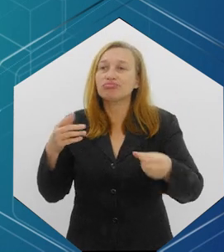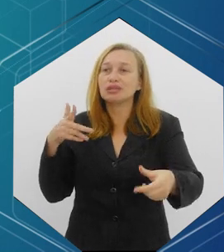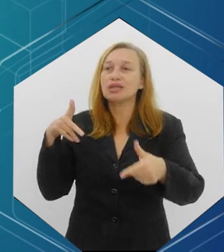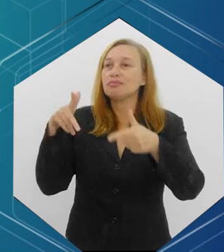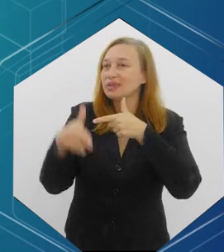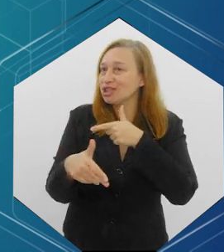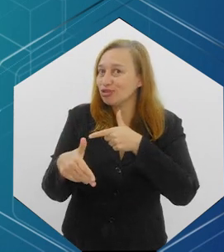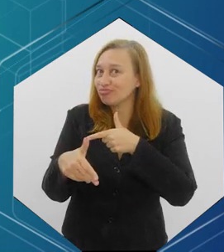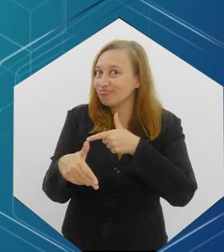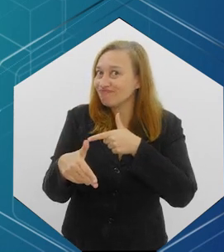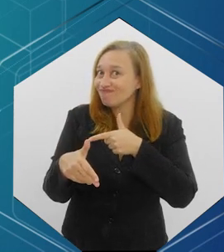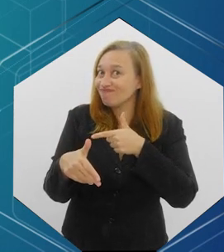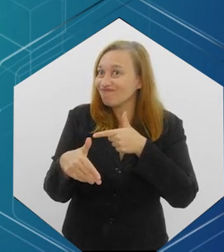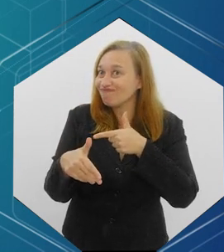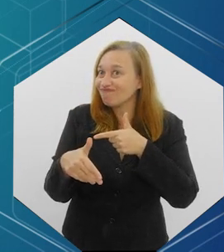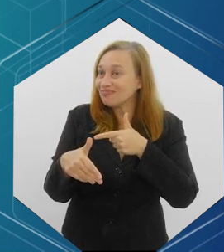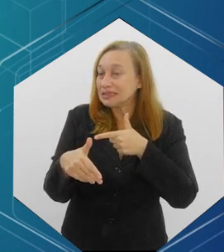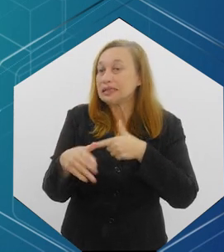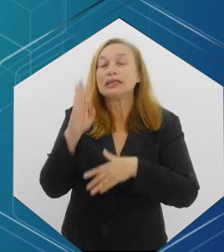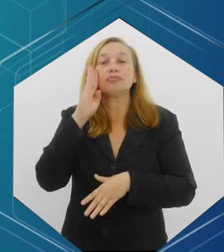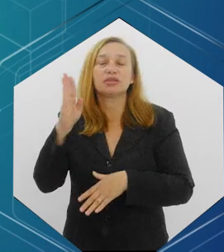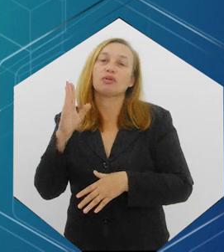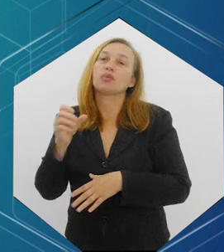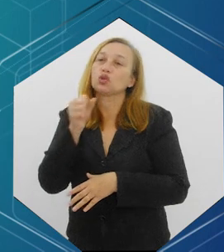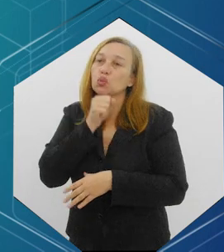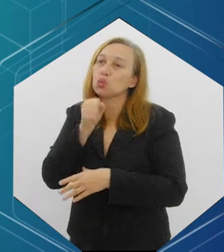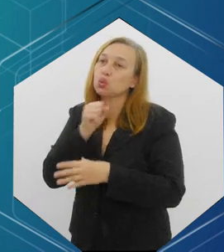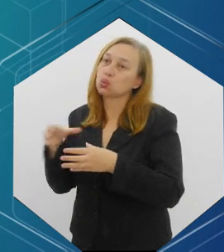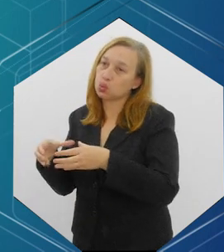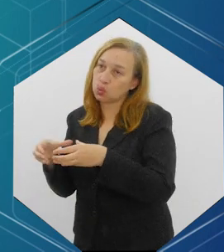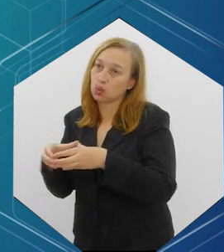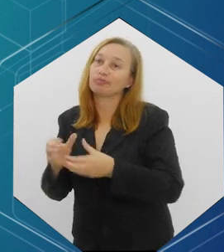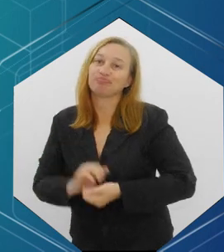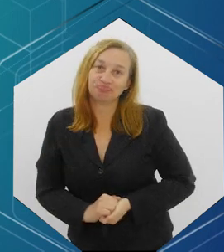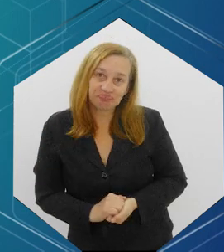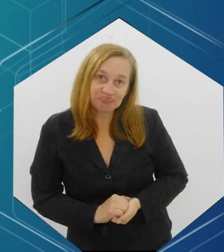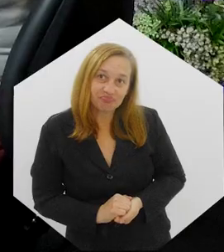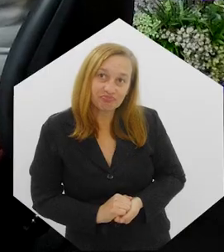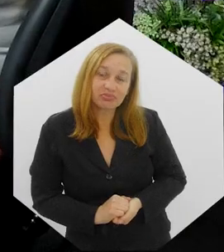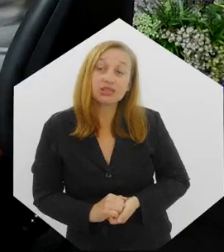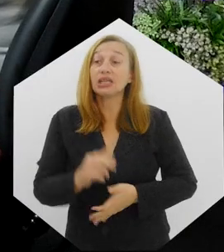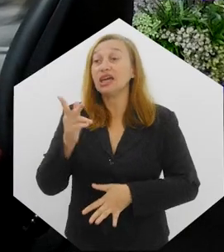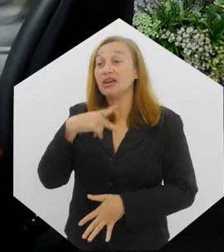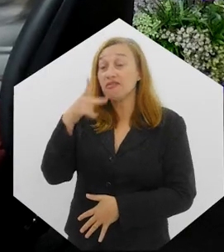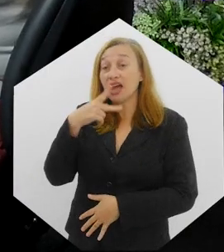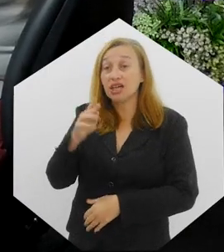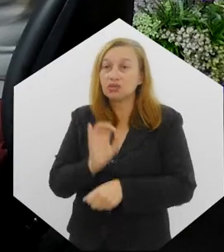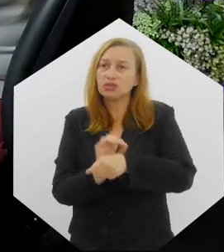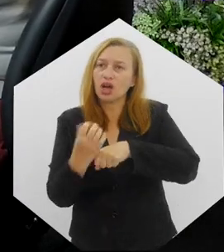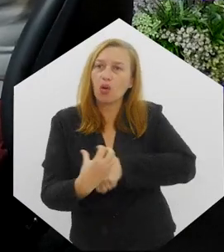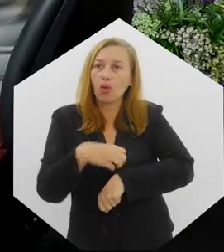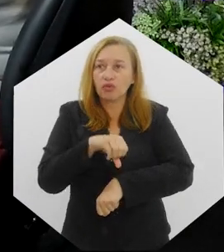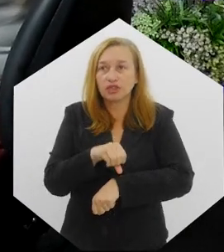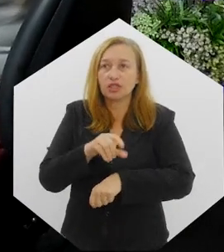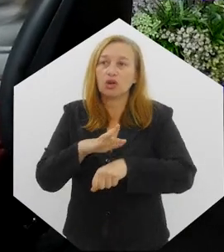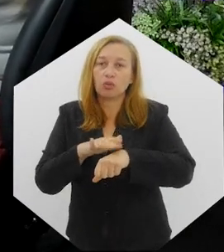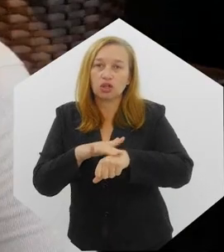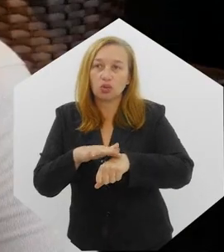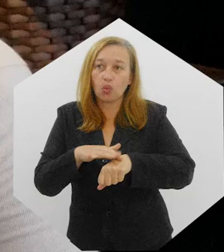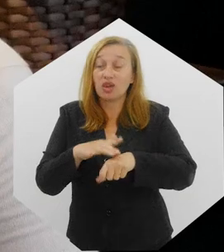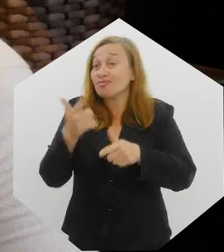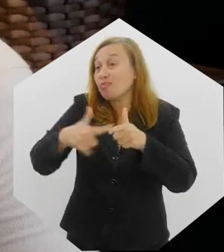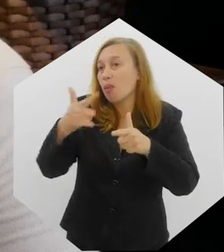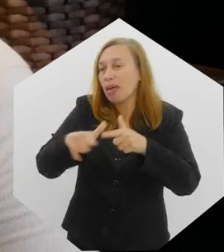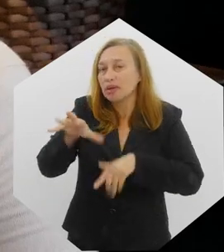isso tudo impactou enormemente, principalmente a população idosa. E falando na Covid, que foi uma